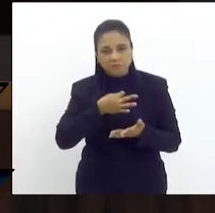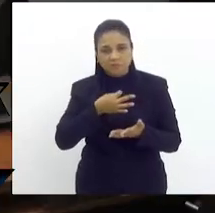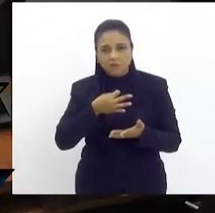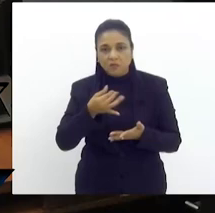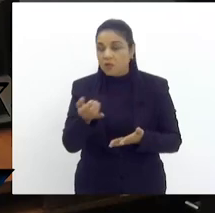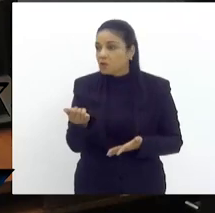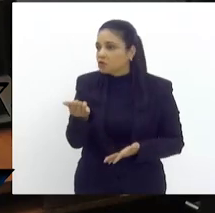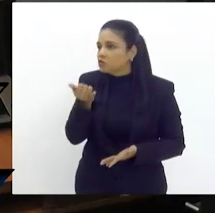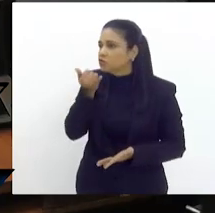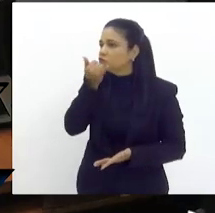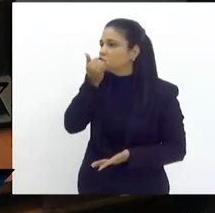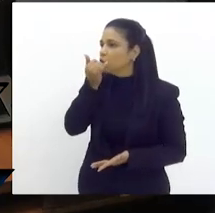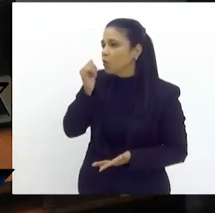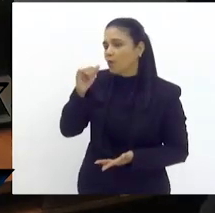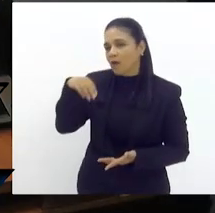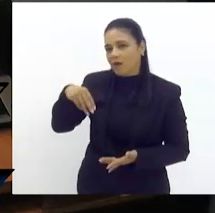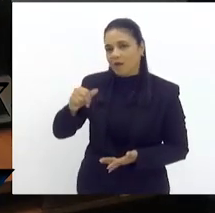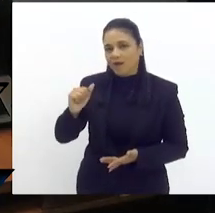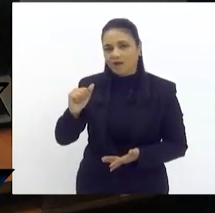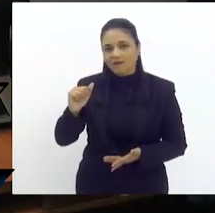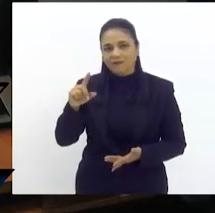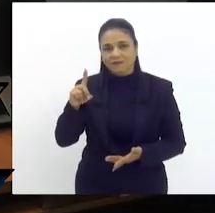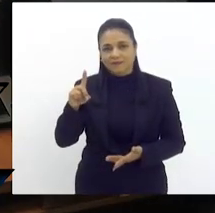desculpa Deputado André